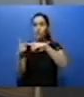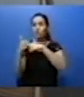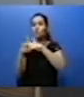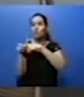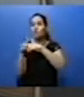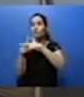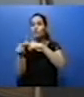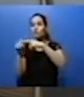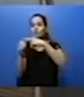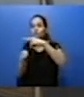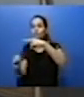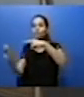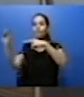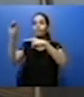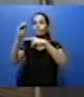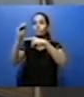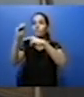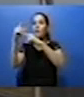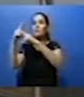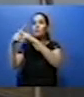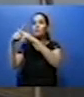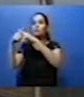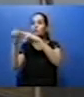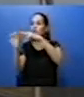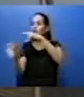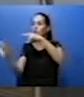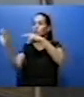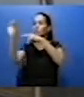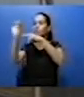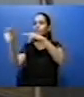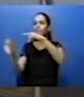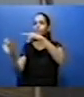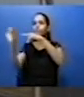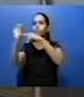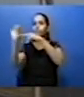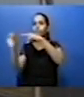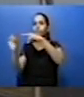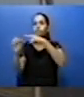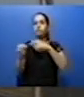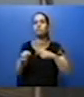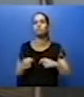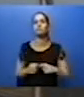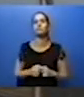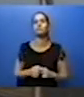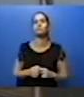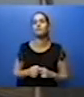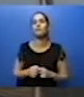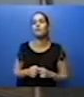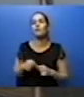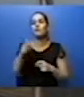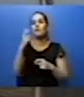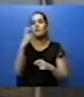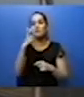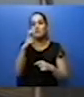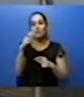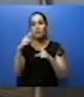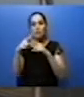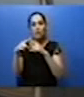multiplica pelo de cima deve / 25 sem vezes